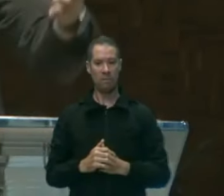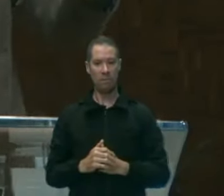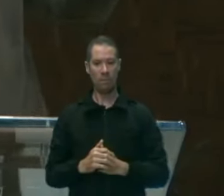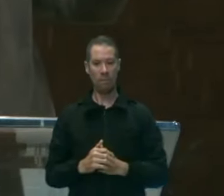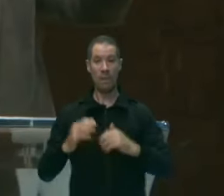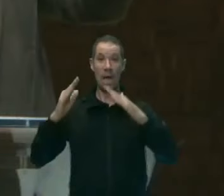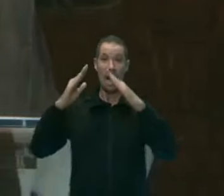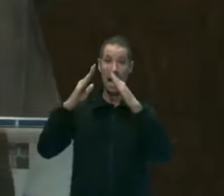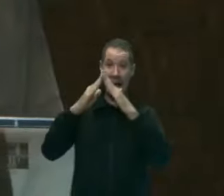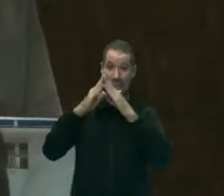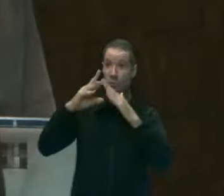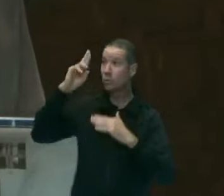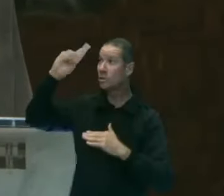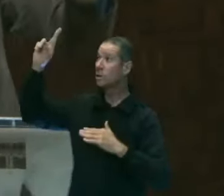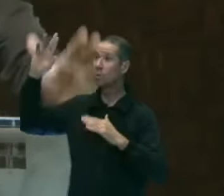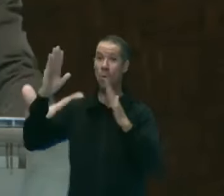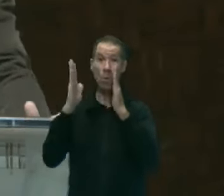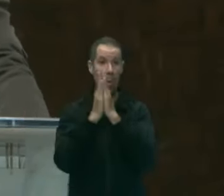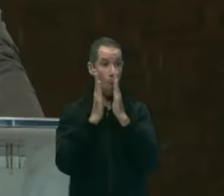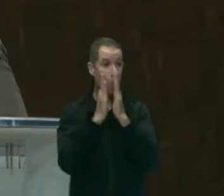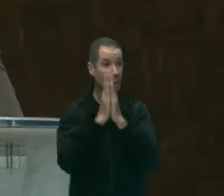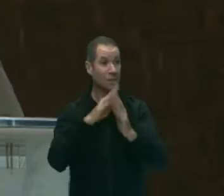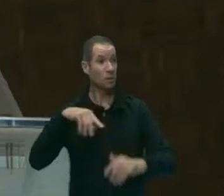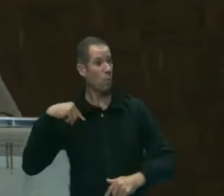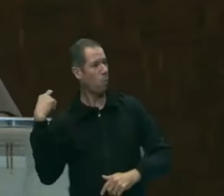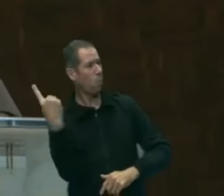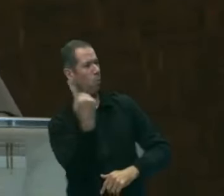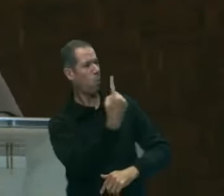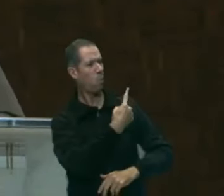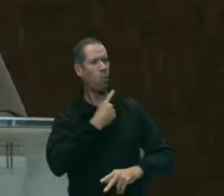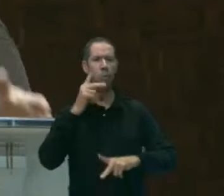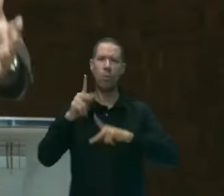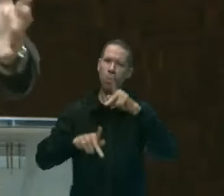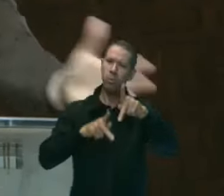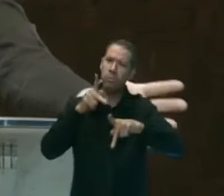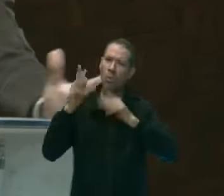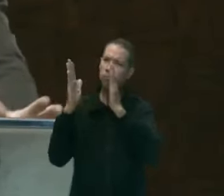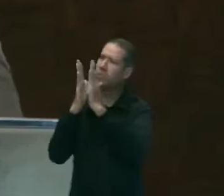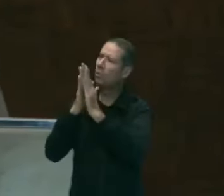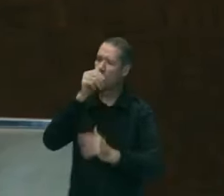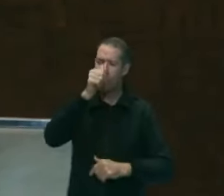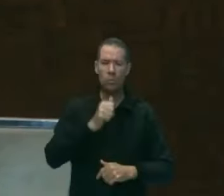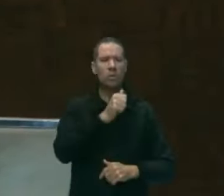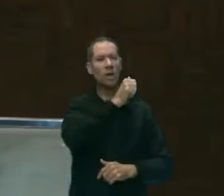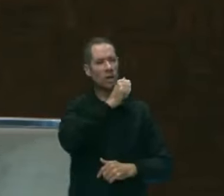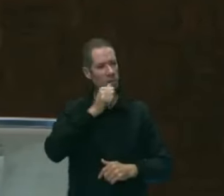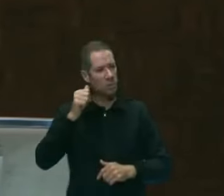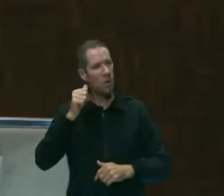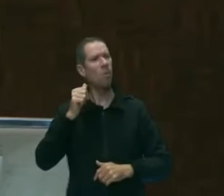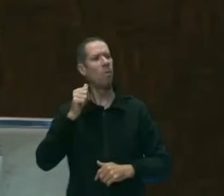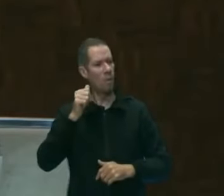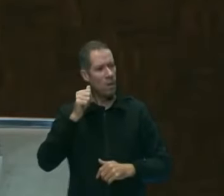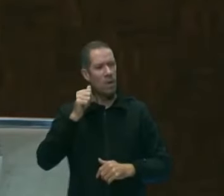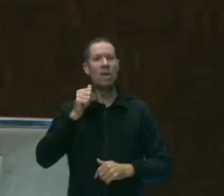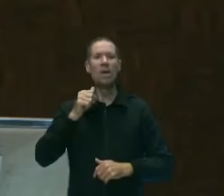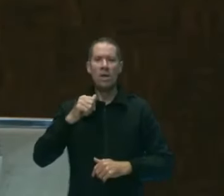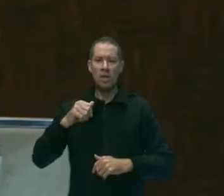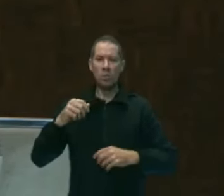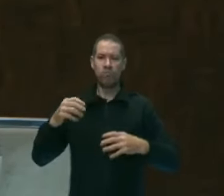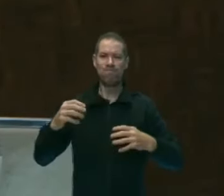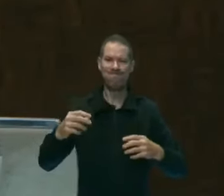A casa do Senhor é casa de oração para todos os povos. É lugar de consagração, onde eu sou confrontado dos